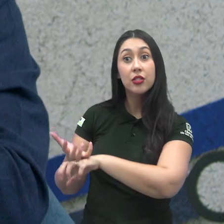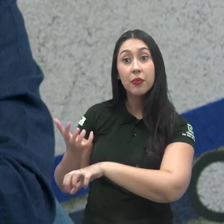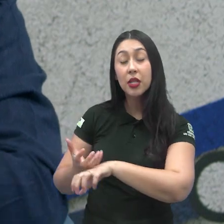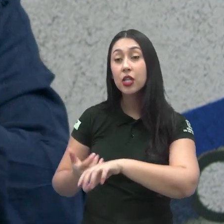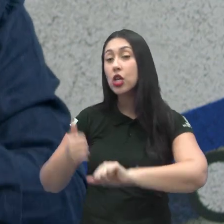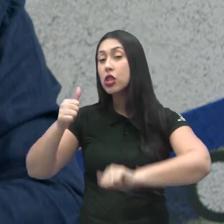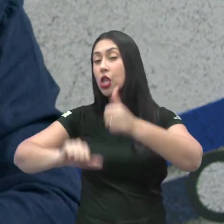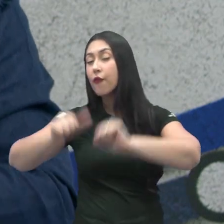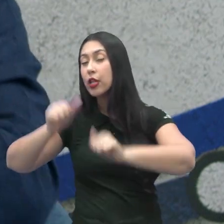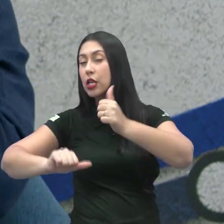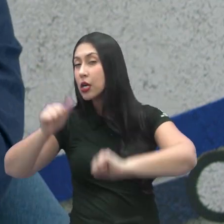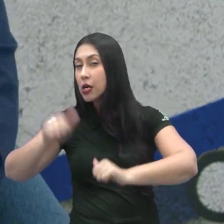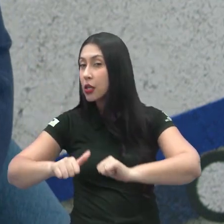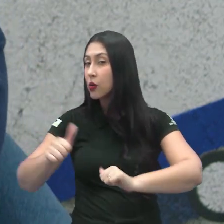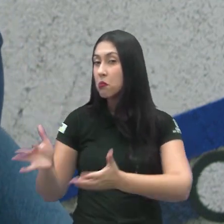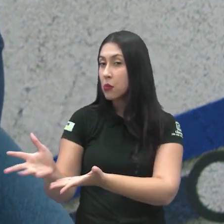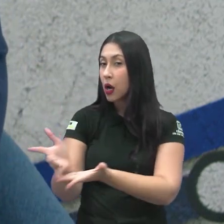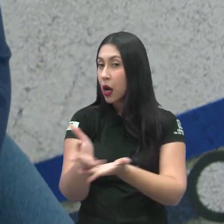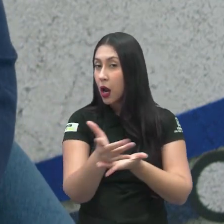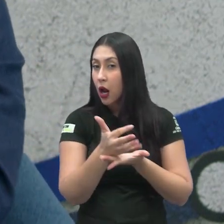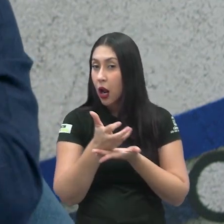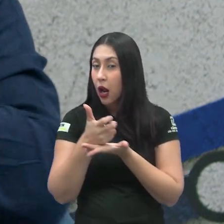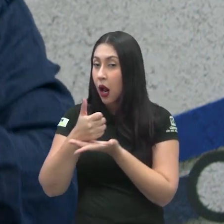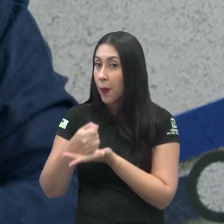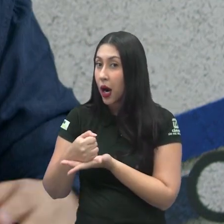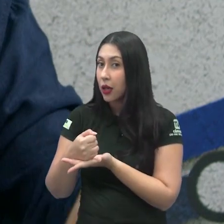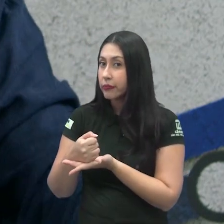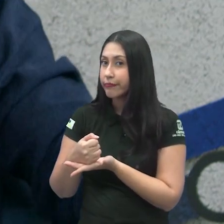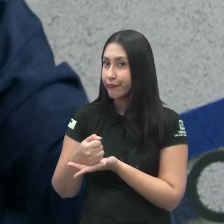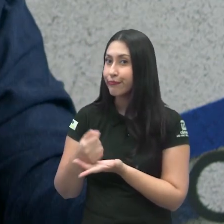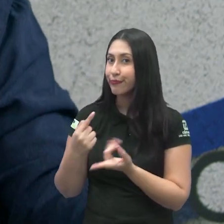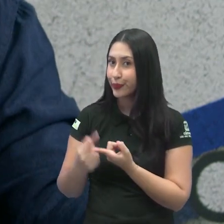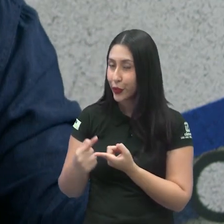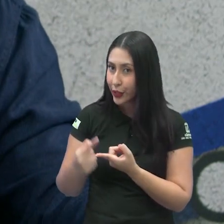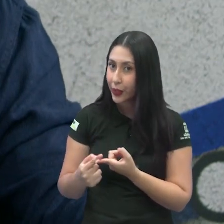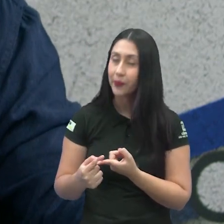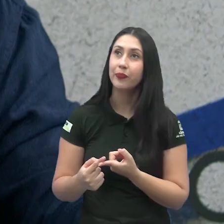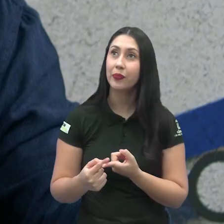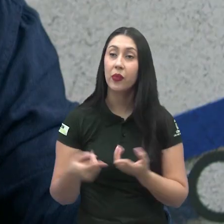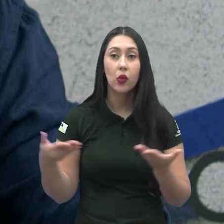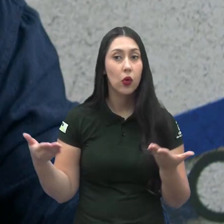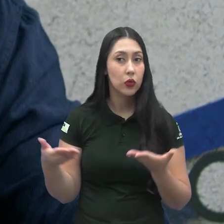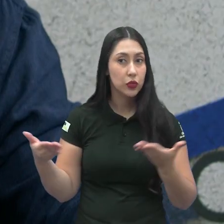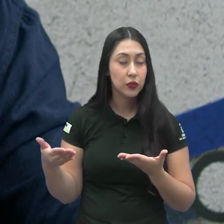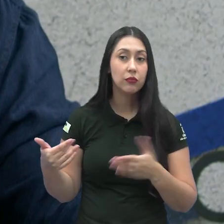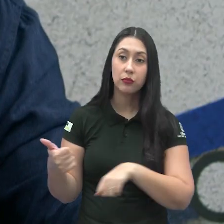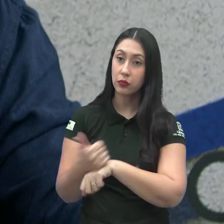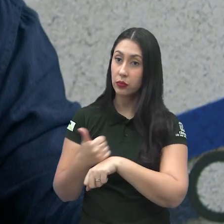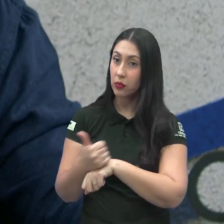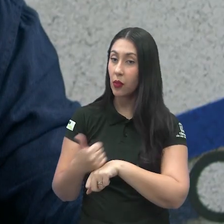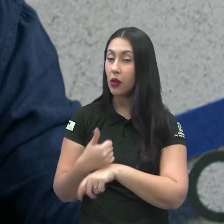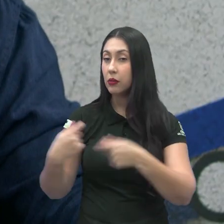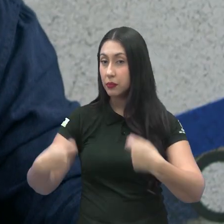Relações Internacionais e análise de dados, disciplina de Relações Internacionais e estatística, porque qualquer profissional que hoje vai trabalhar em qualquer